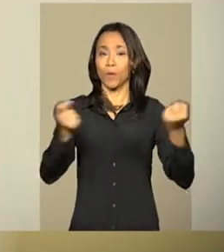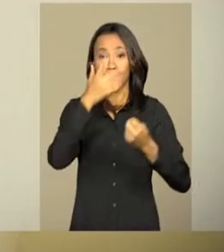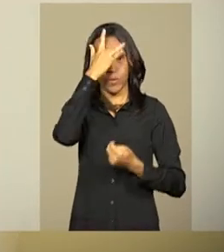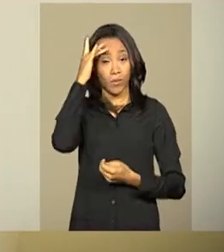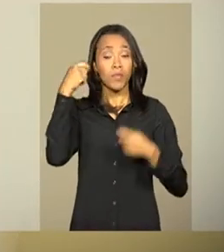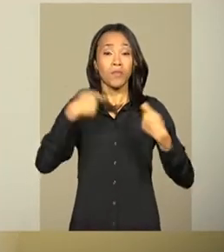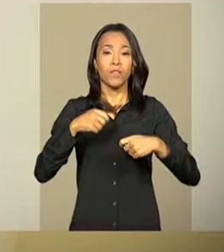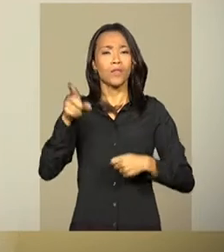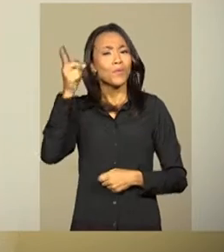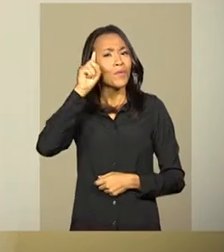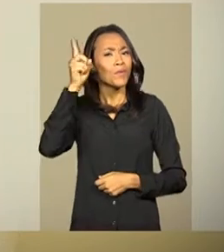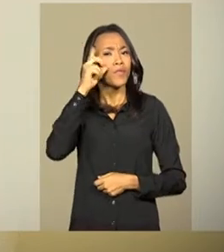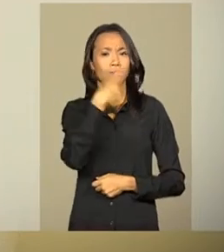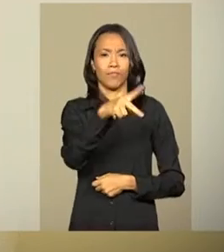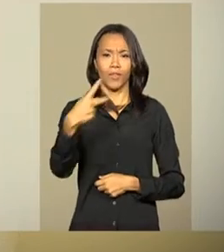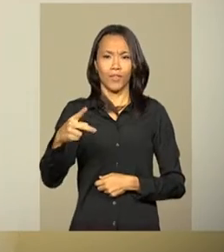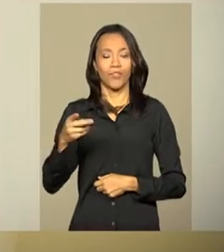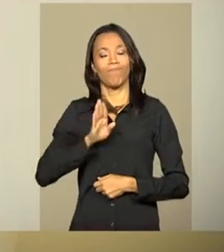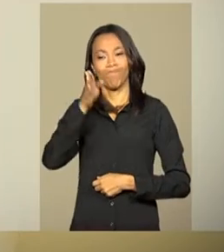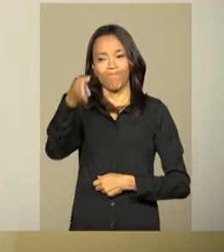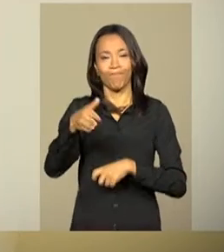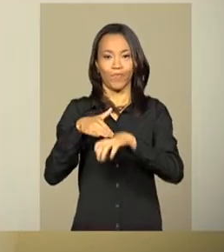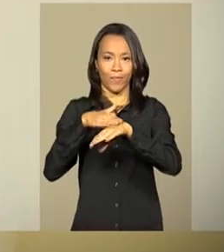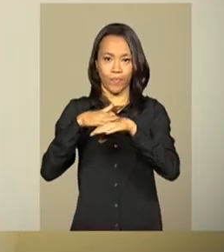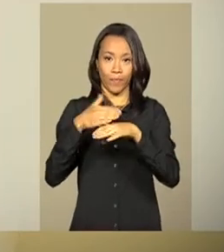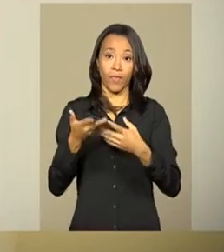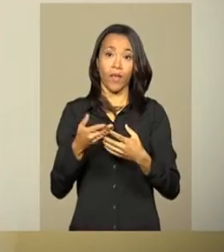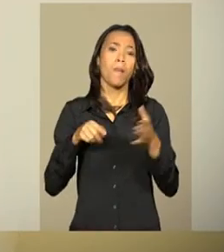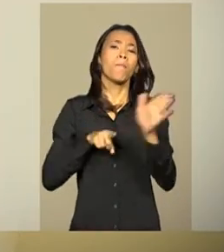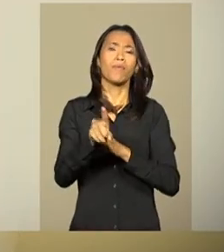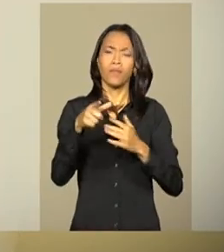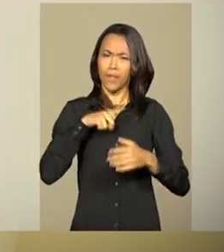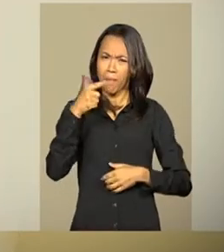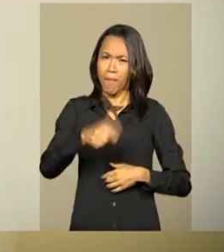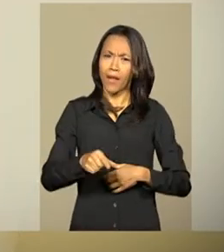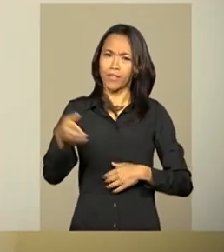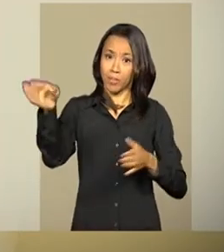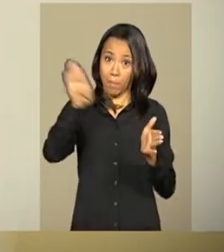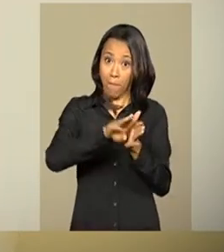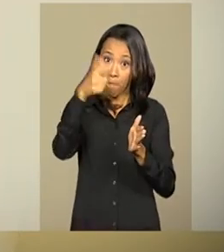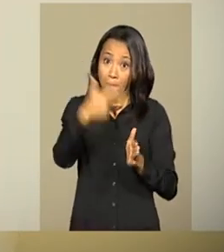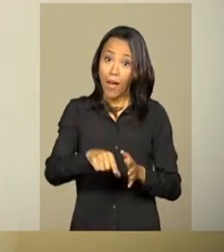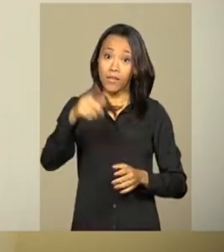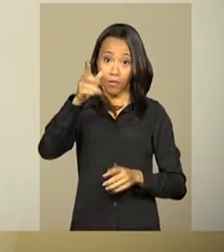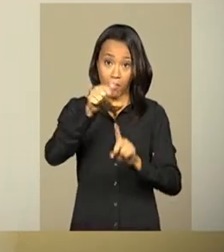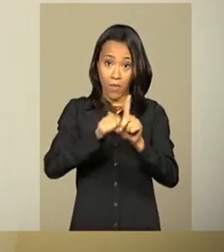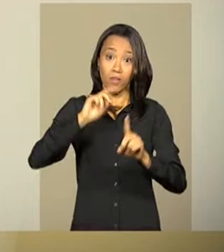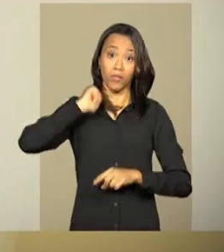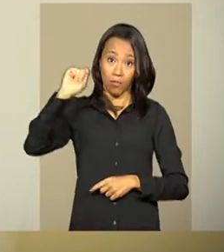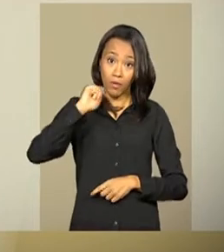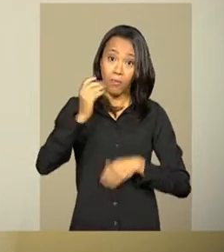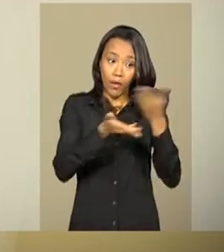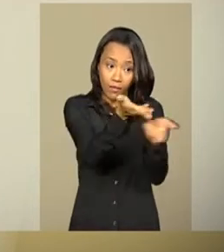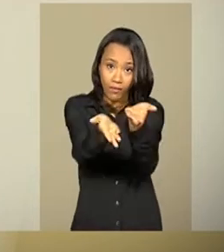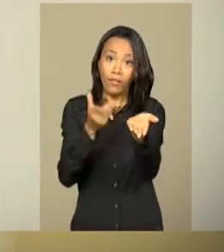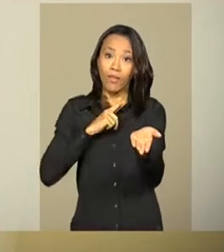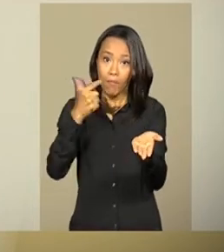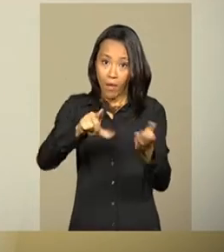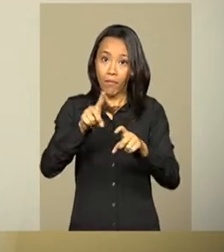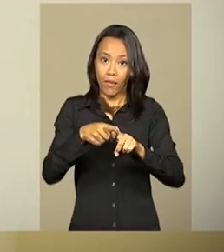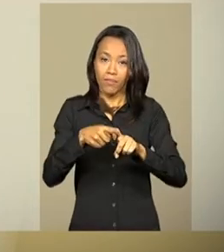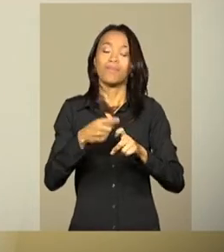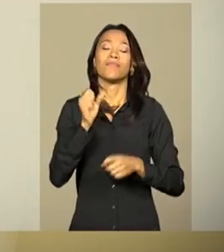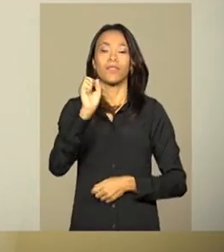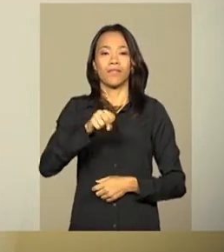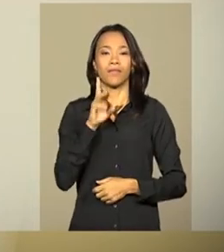no seu cotidiano consultar um médico e tem mais médico chegando agora em abril para fazer o atendimento da população Presidente Tem sim